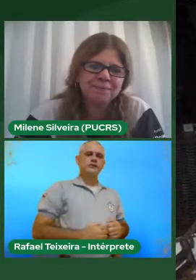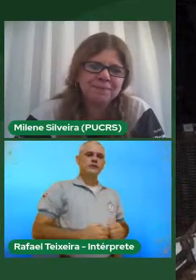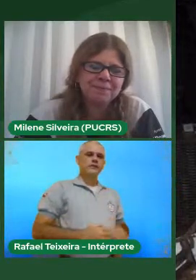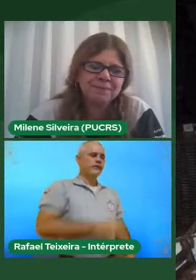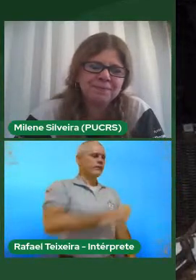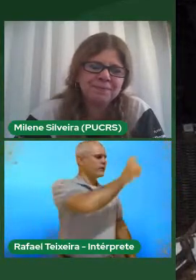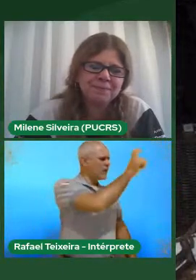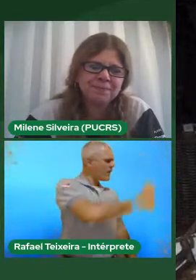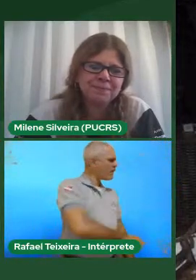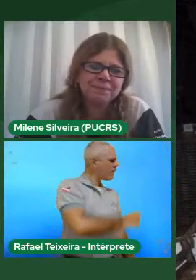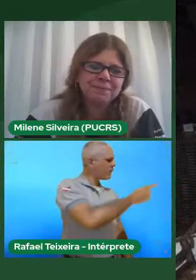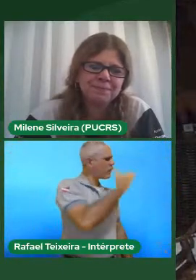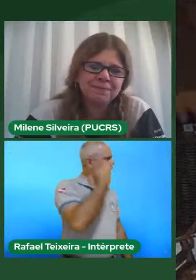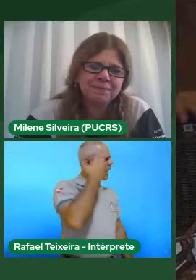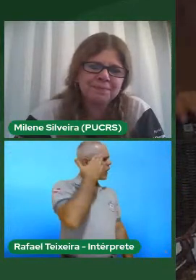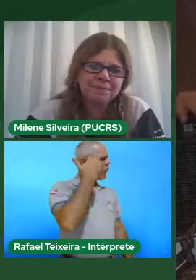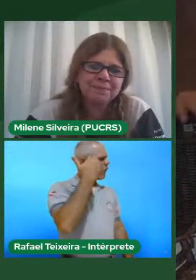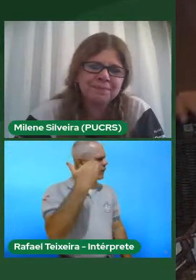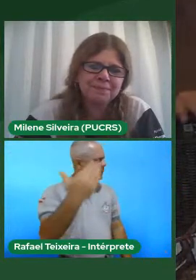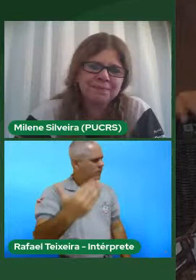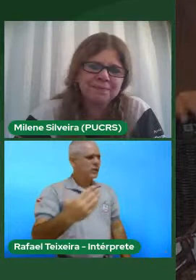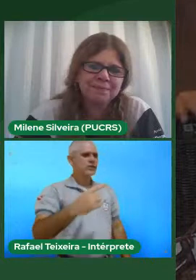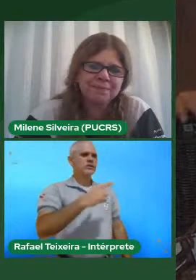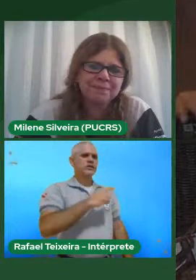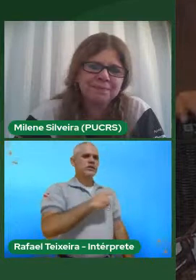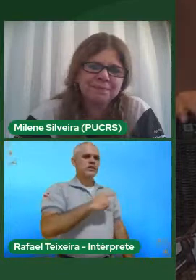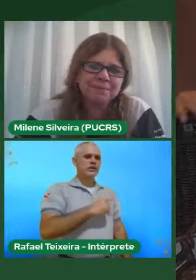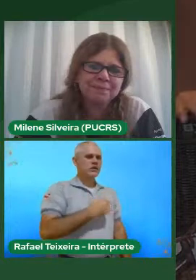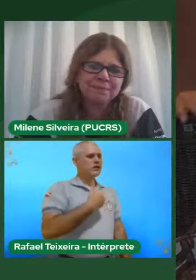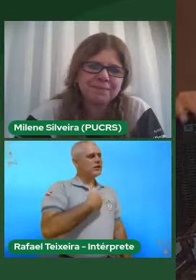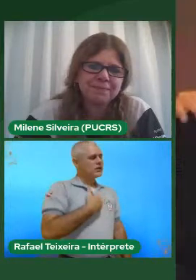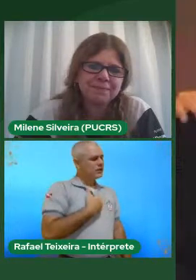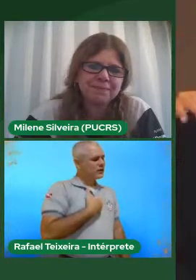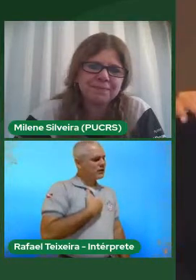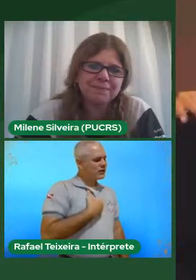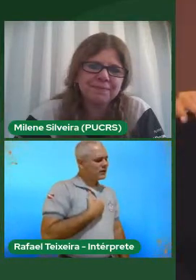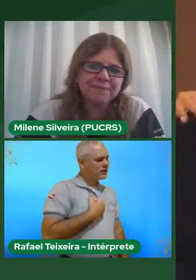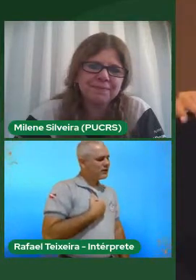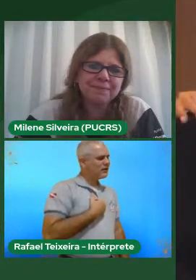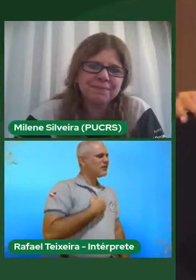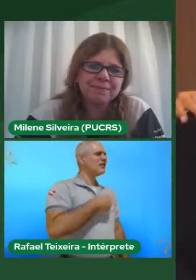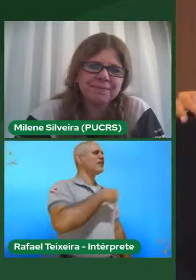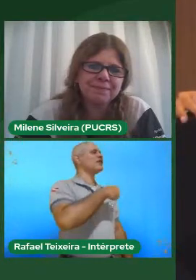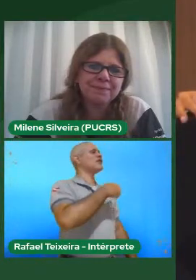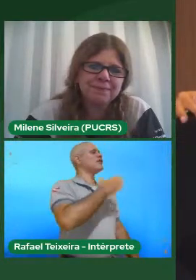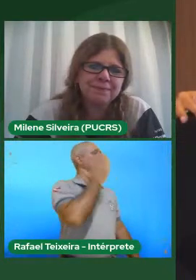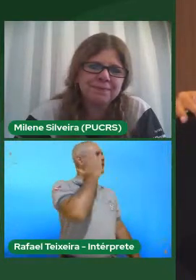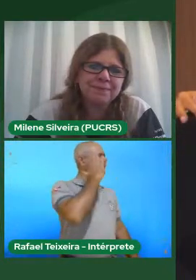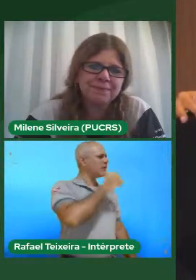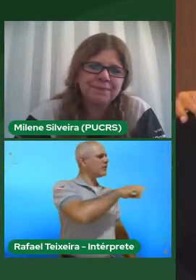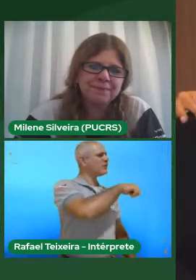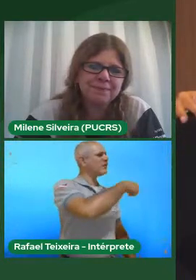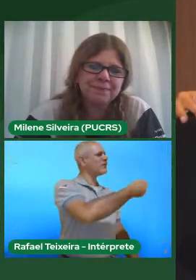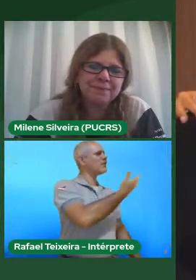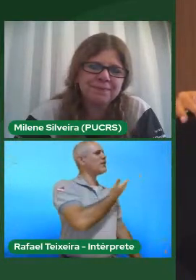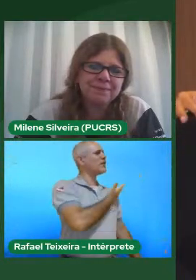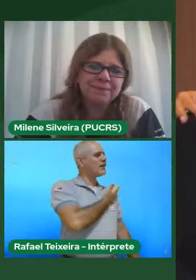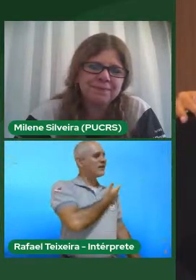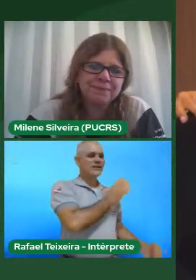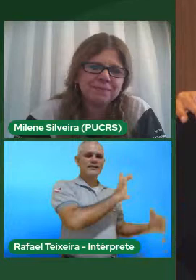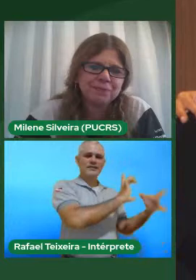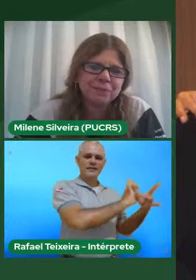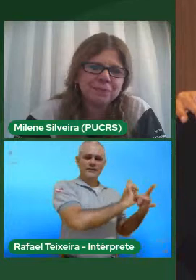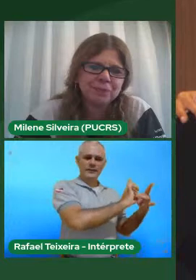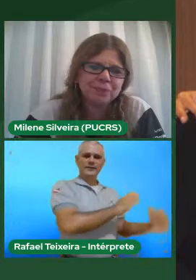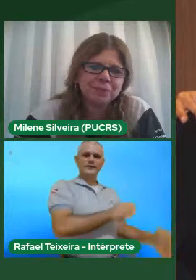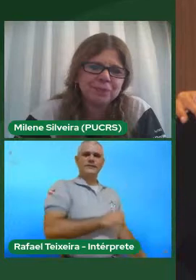magnífico, do qual eu tenho orgulho de chamar de amiga. Lembro muito bem de que em 2013, lá em